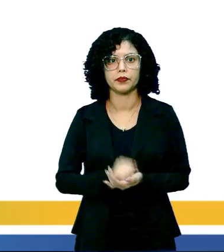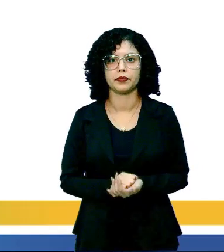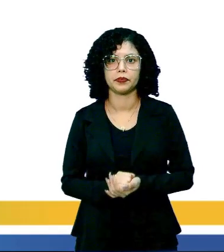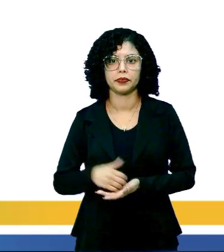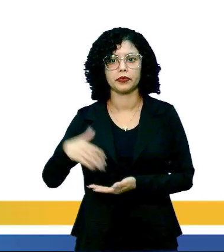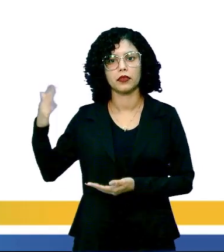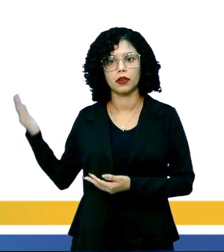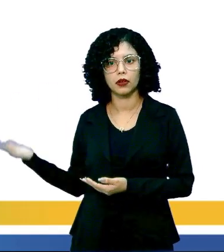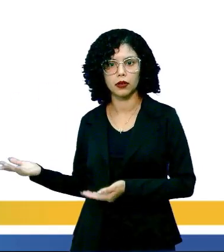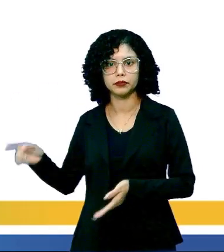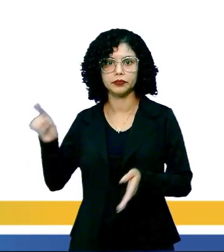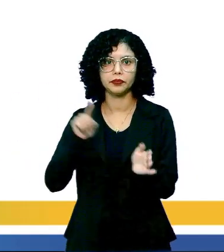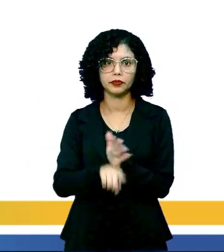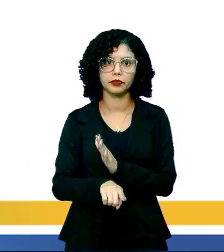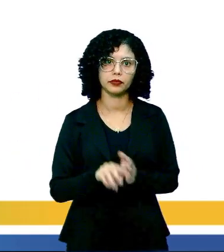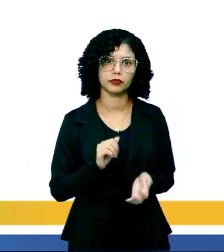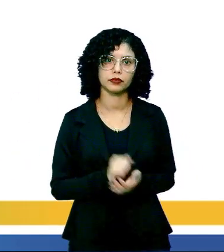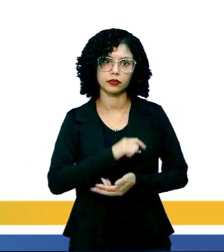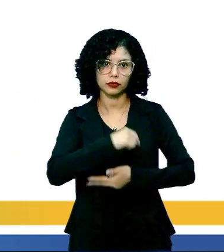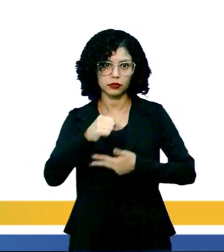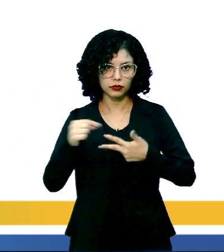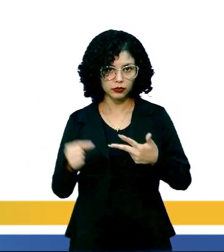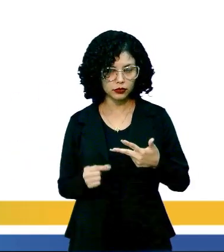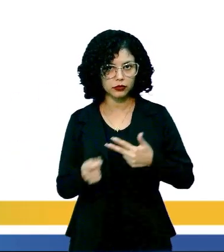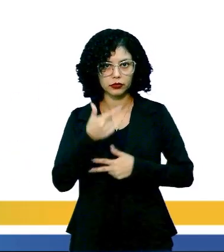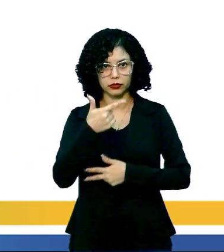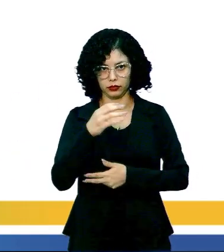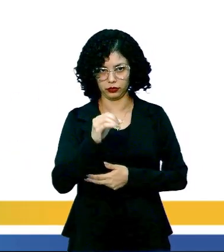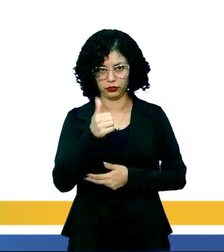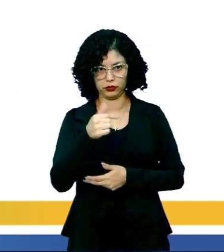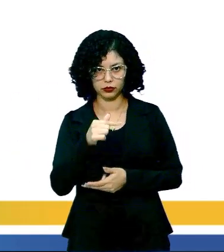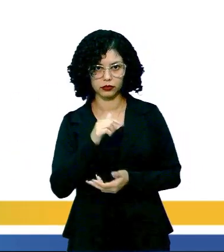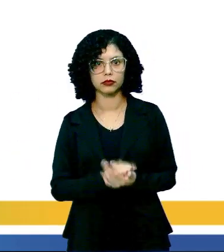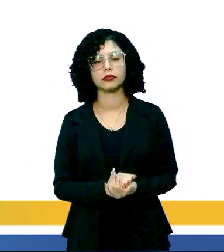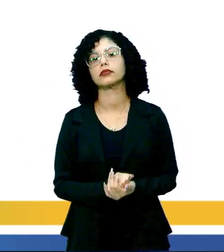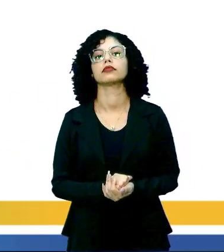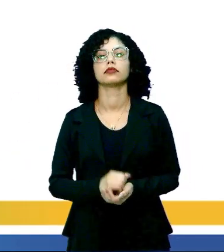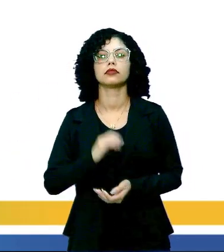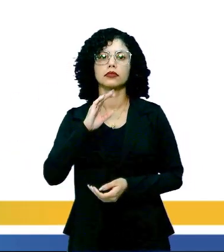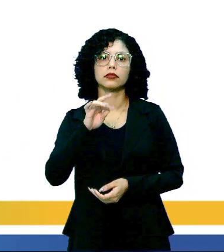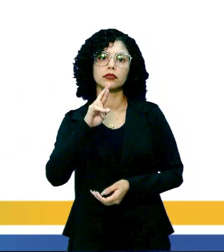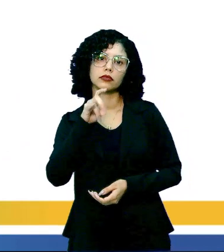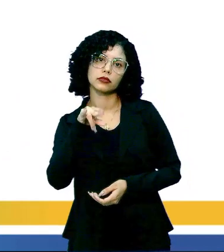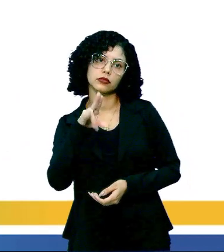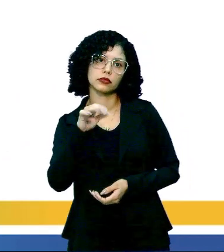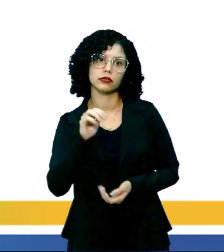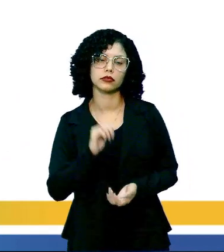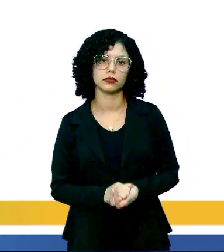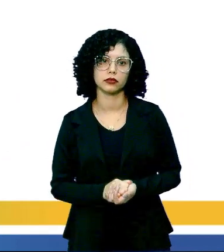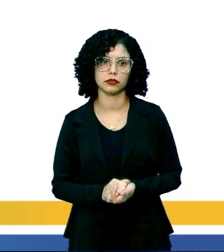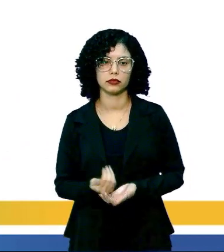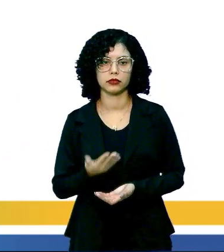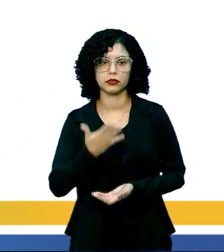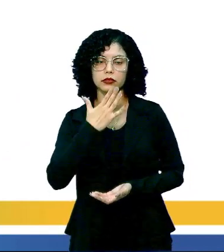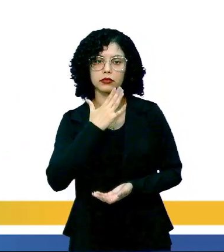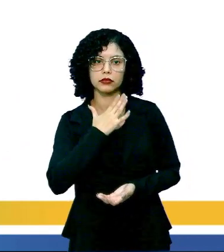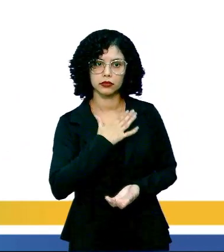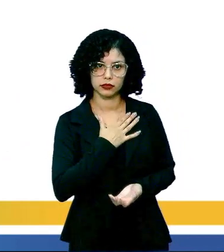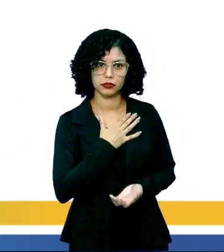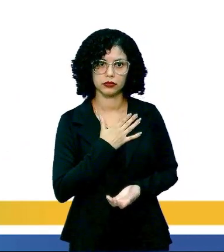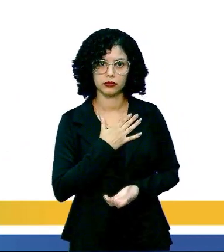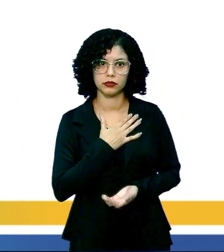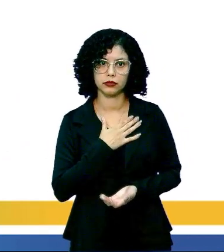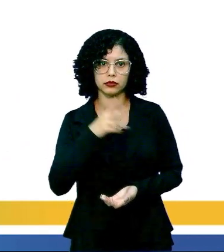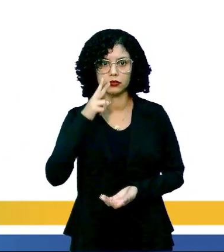E aí essa questão aí é do Enem de 2017. O título é Contra Narciso. Diz